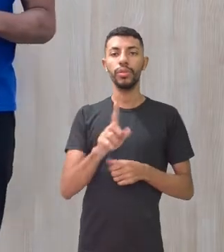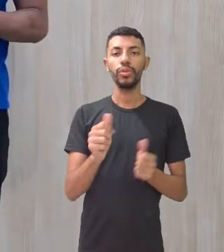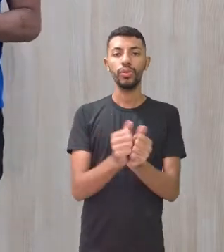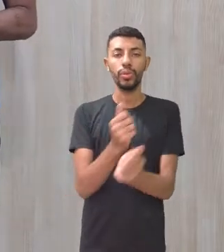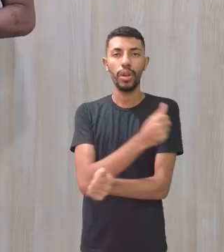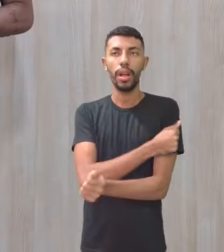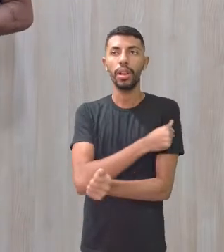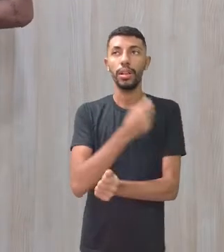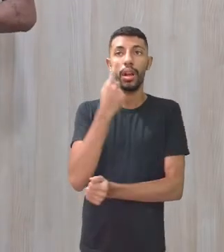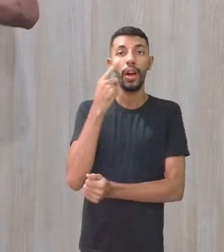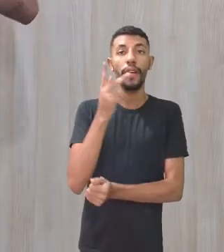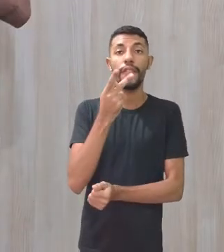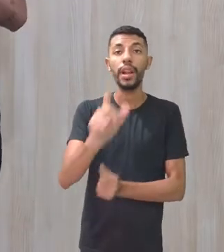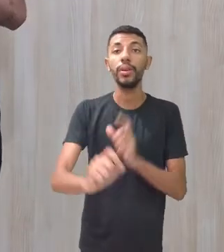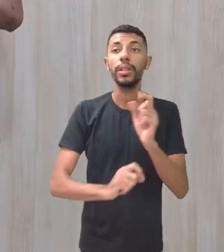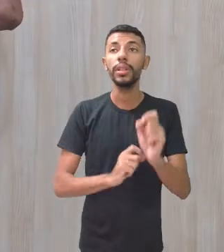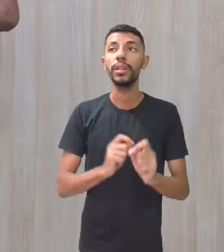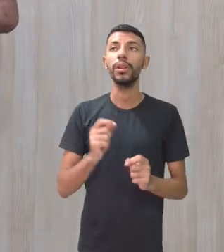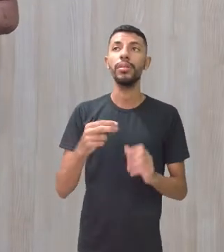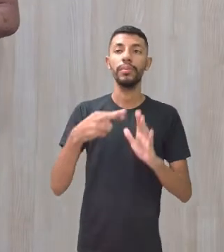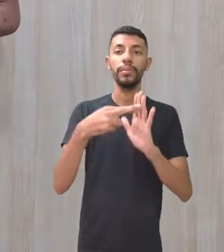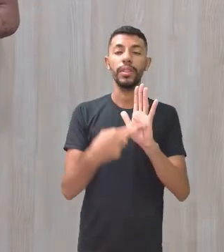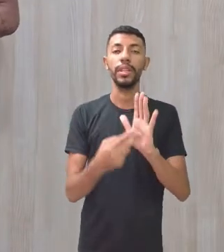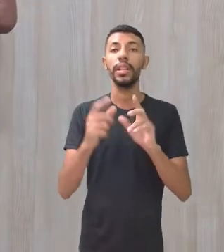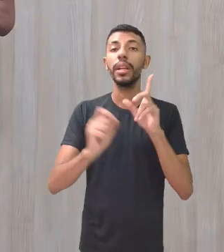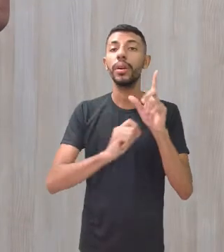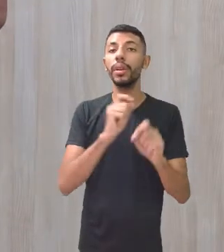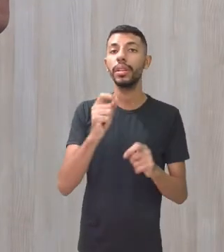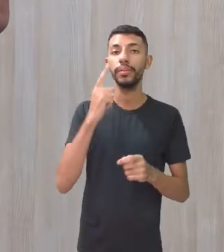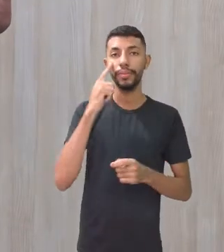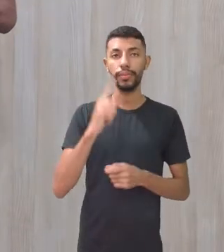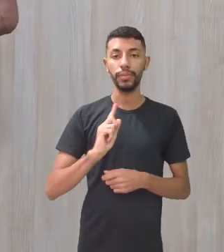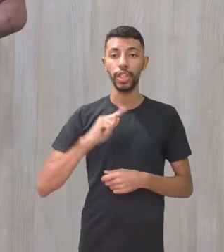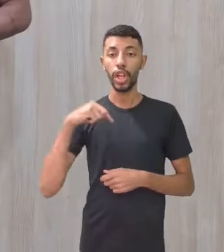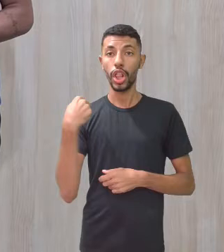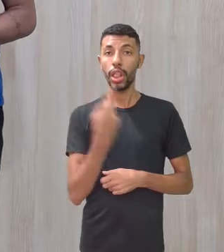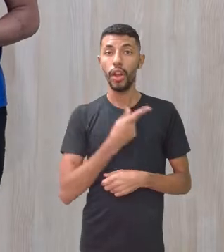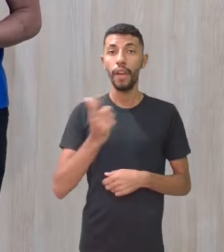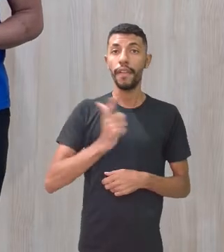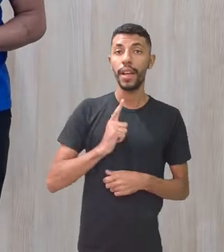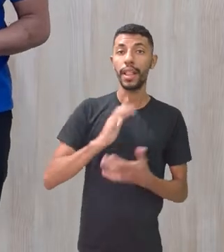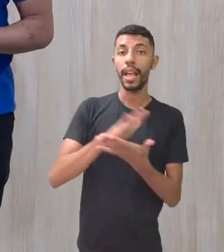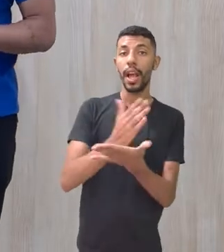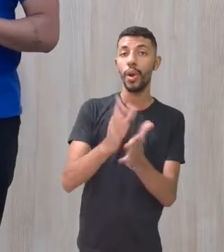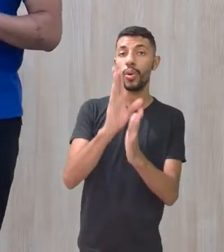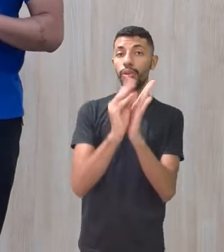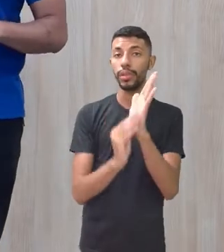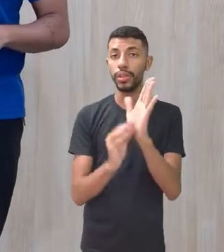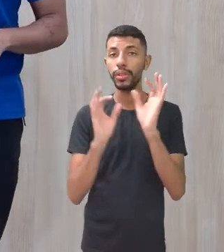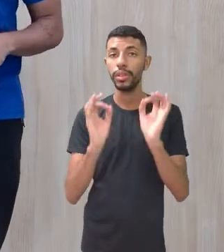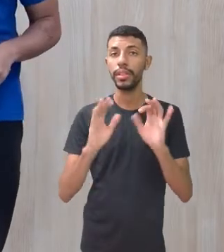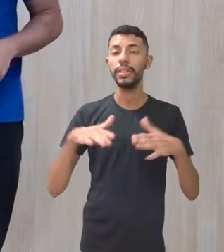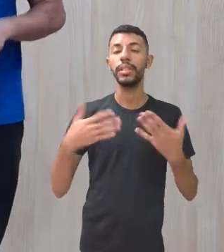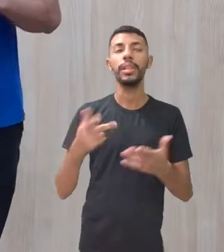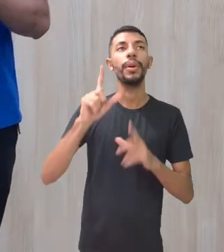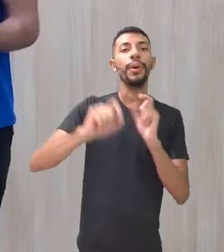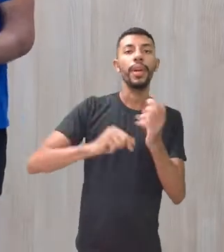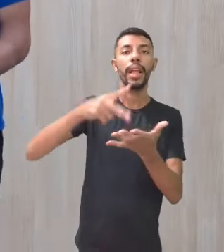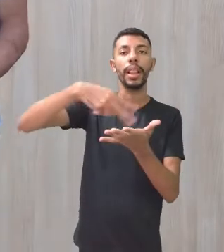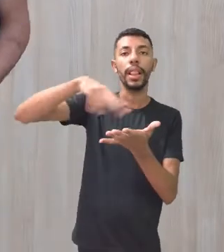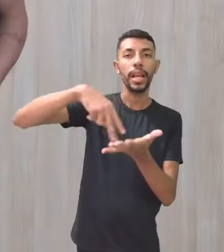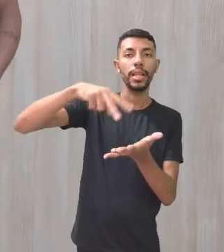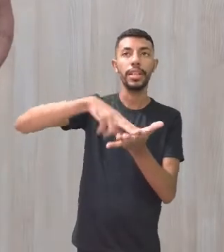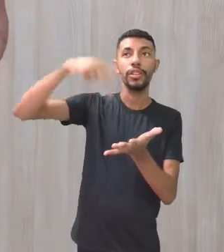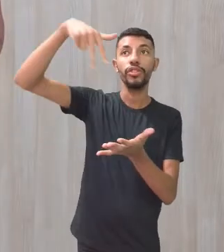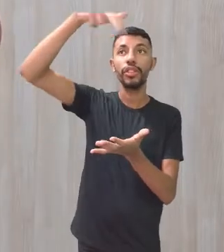eu sempre digo assim, ó, uma das regras que eu digo é, a gente vai ter aqui alguns conteúdos, né? Então a gente vai tratar de dança, de